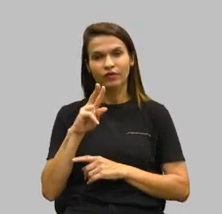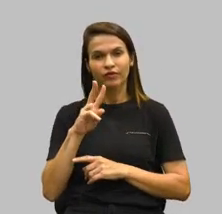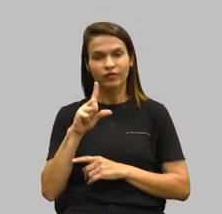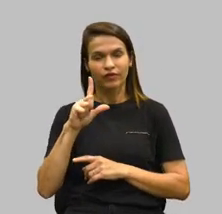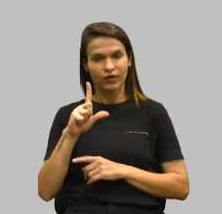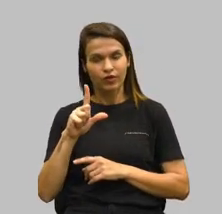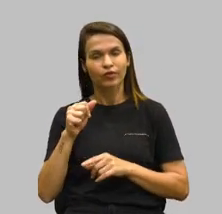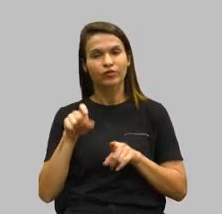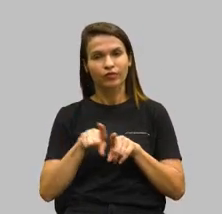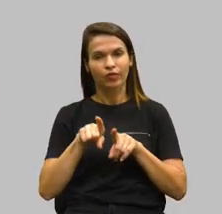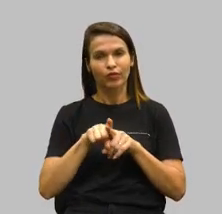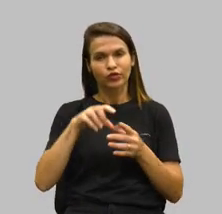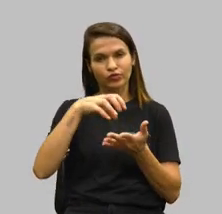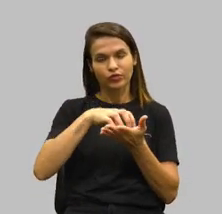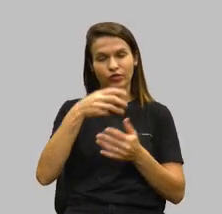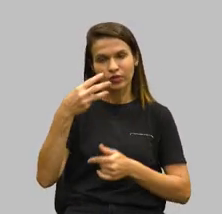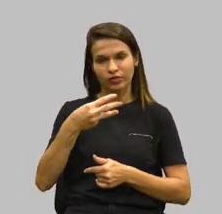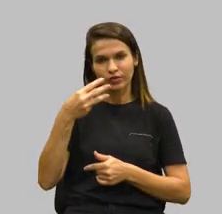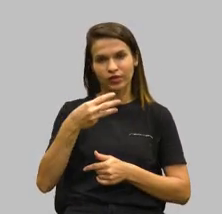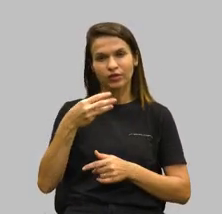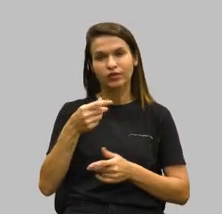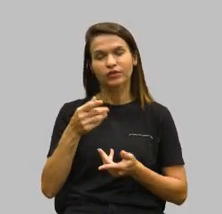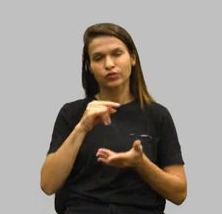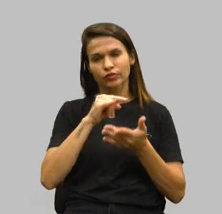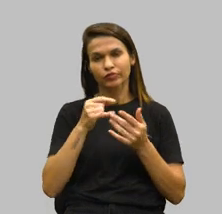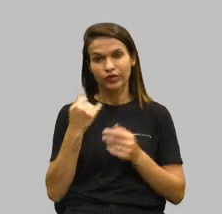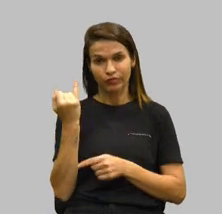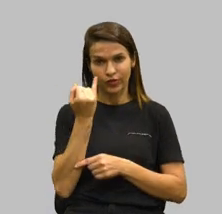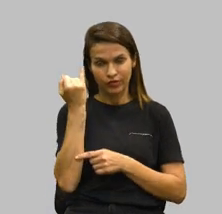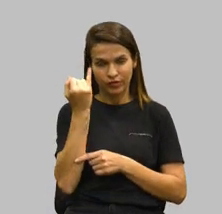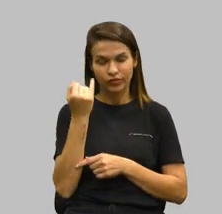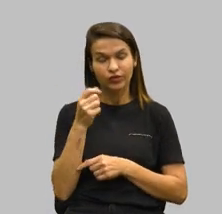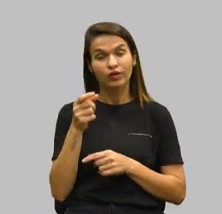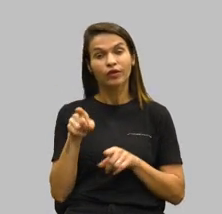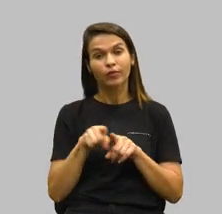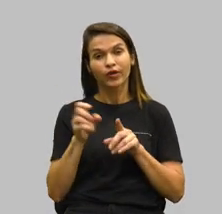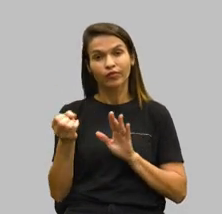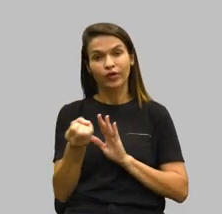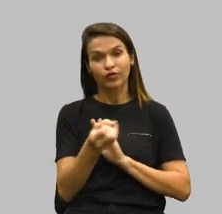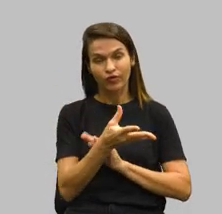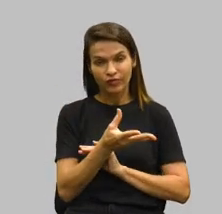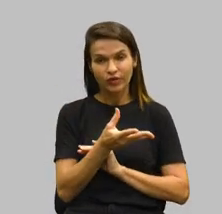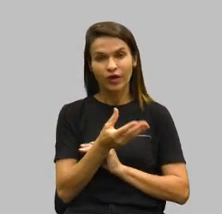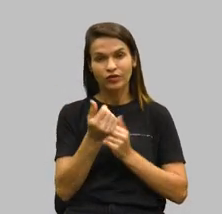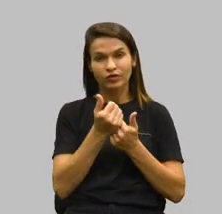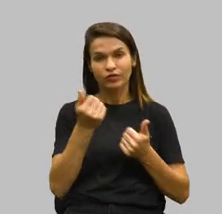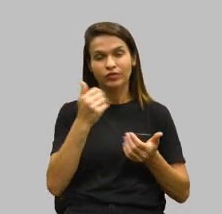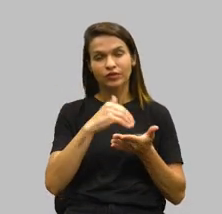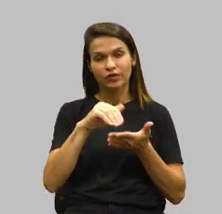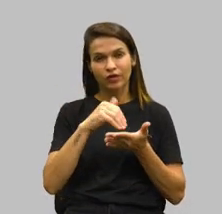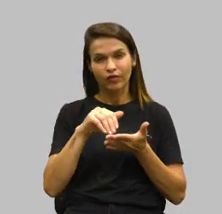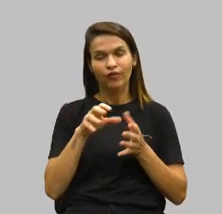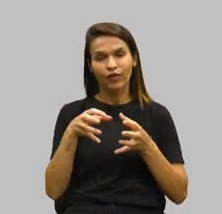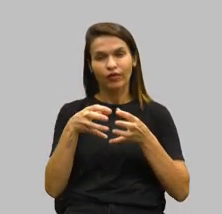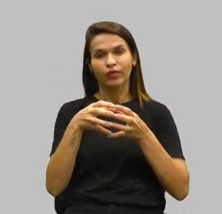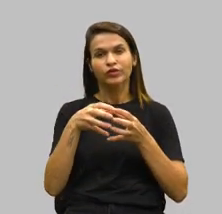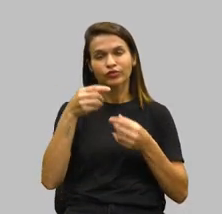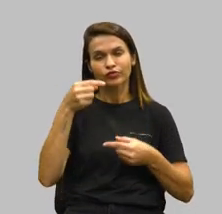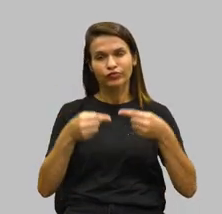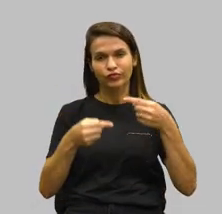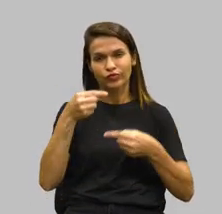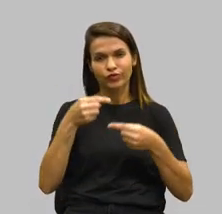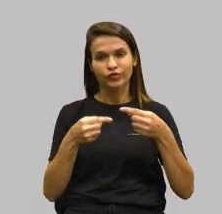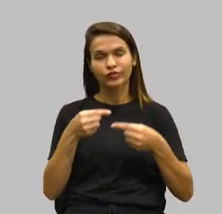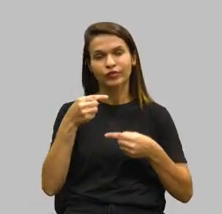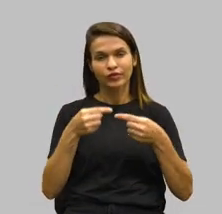pauta tão importante e também uma novidade que nós tracemos na subsecretaria foi a câmara integrada de políticas dos direitos